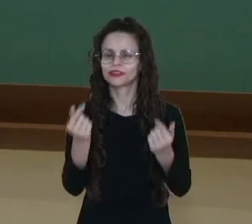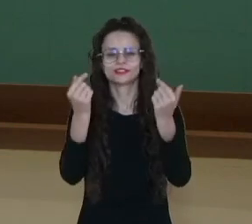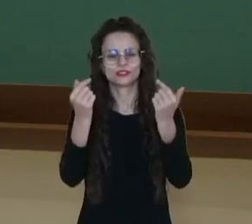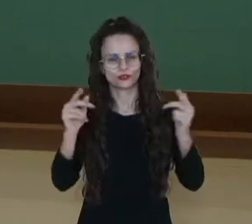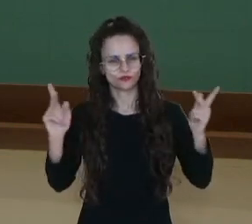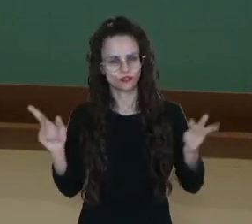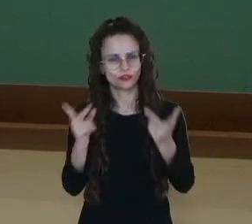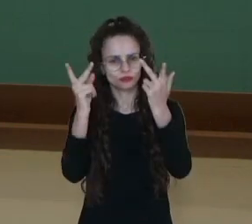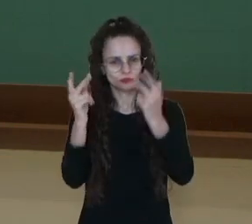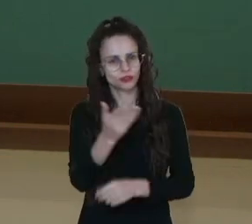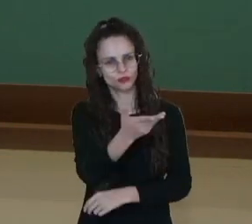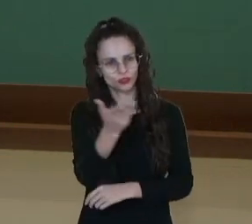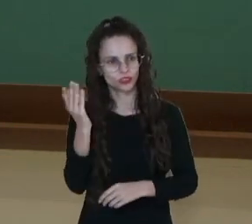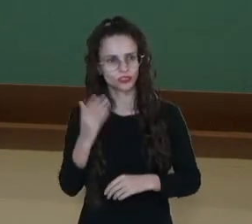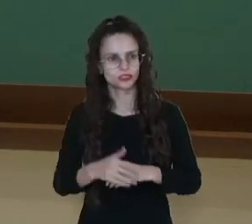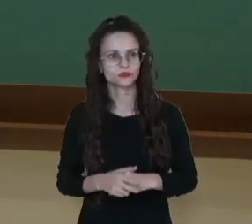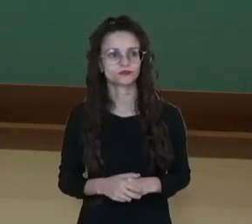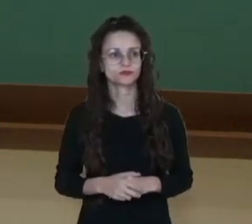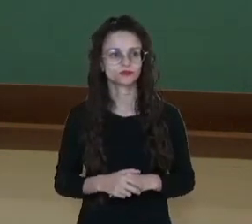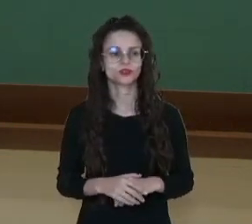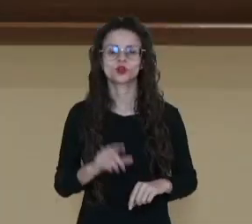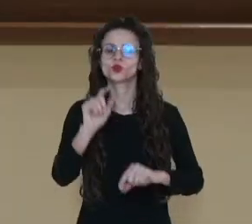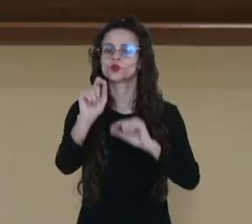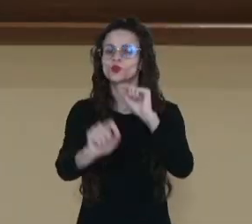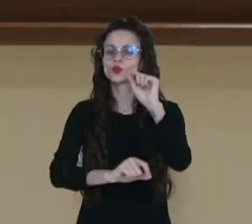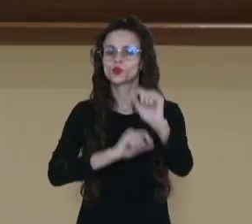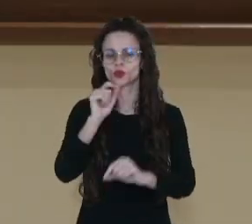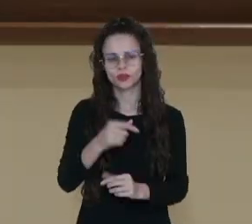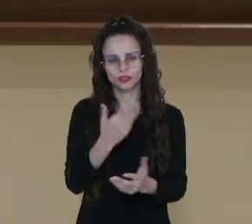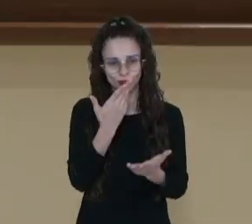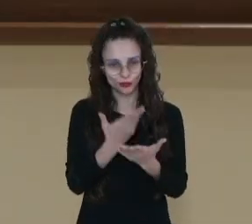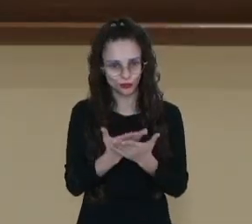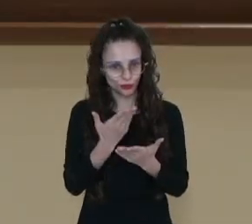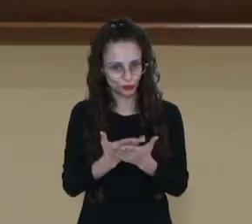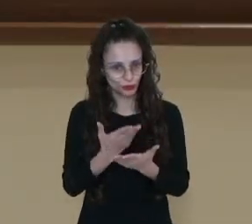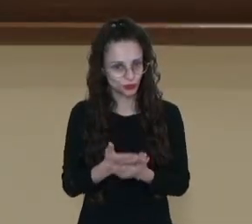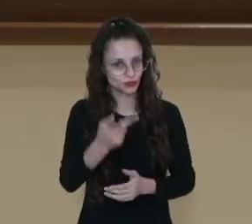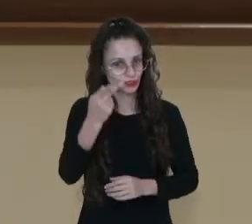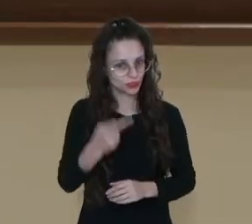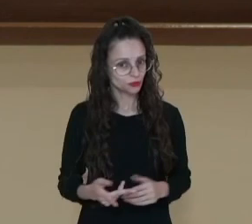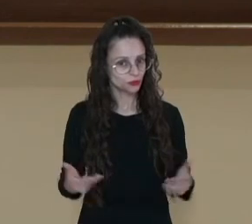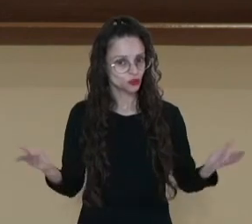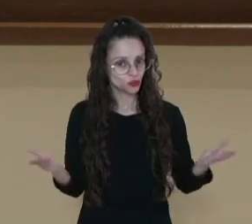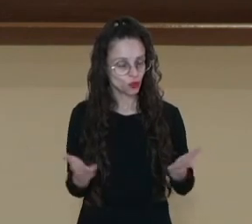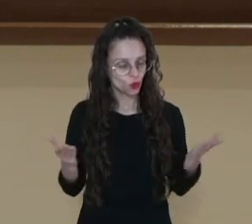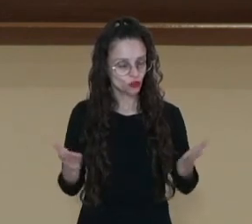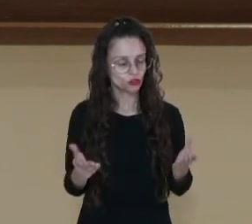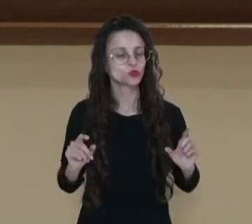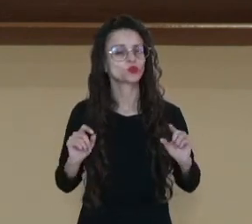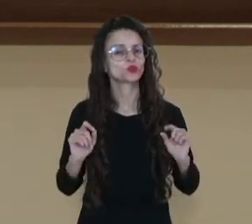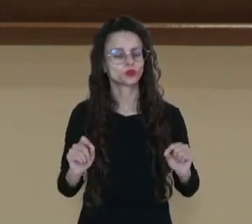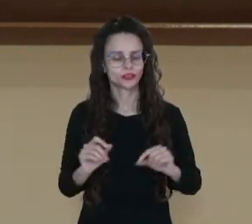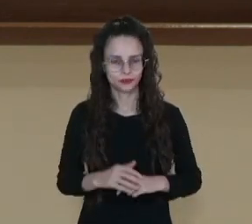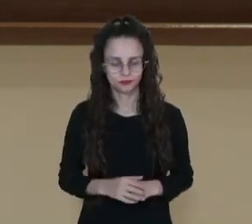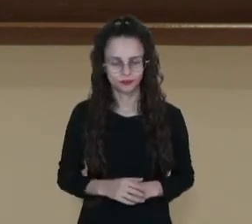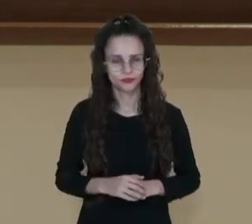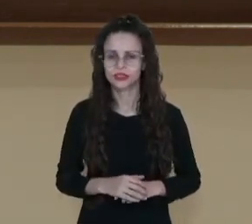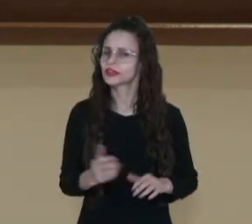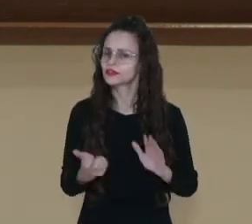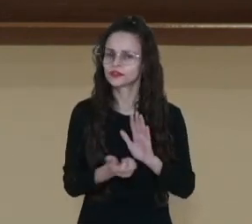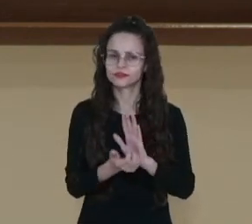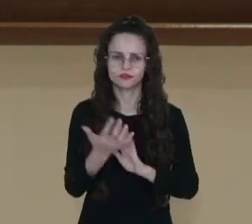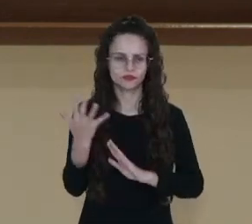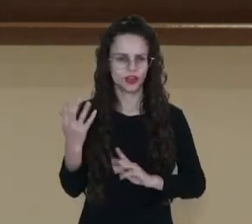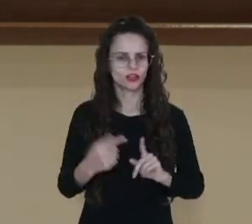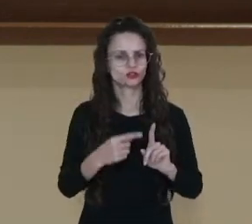para cada um. E o que nós estudamos, né? O que nós vimos nessa aula hoje? Nós vimos vários